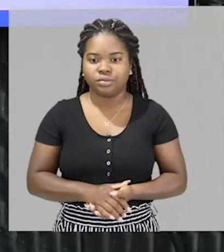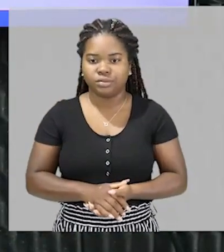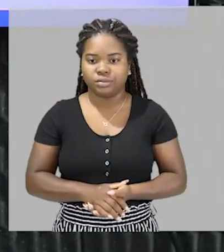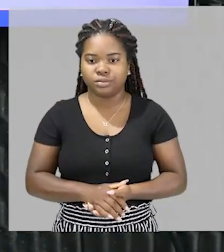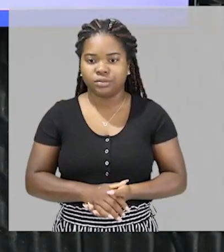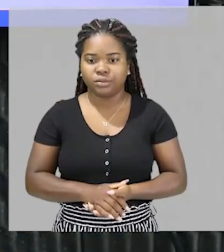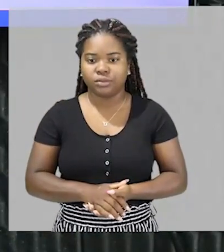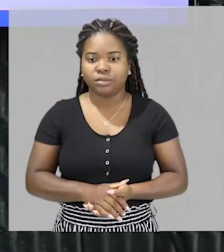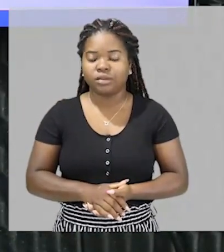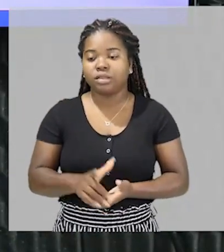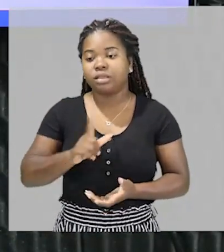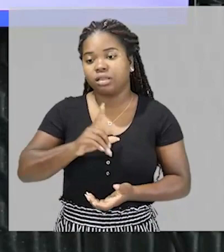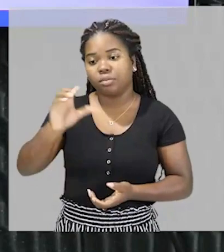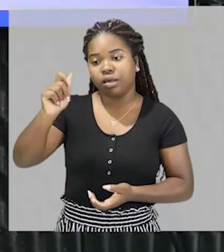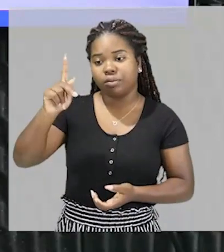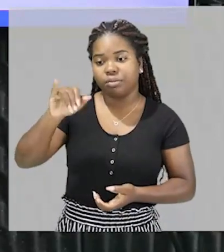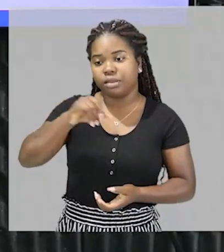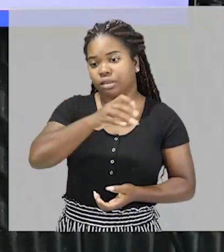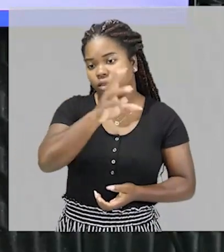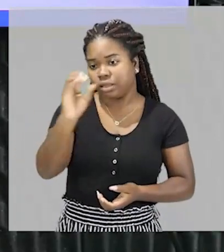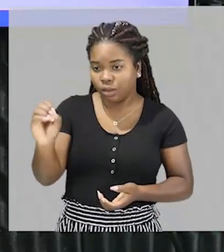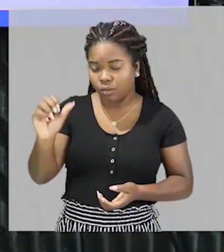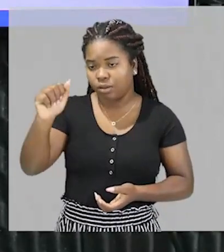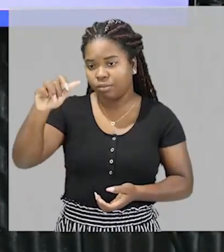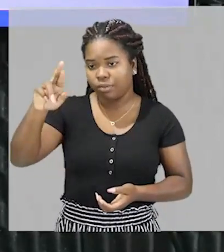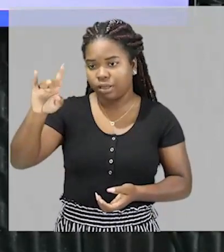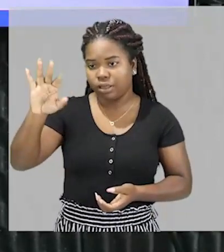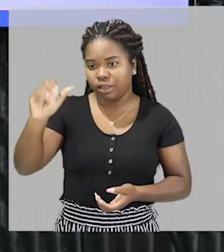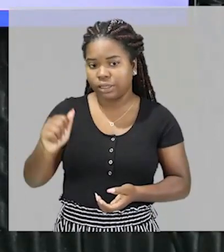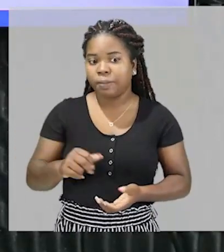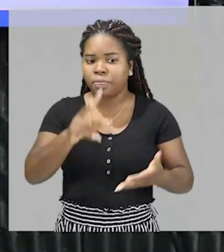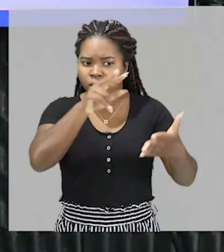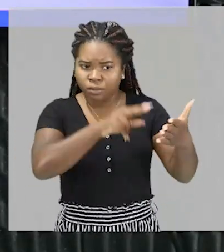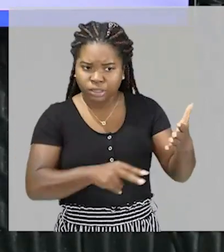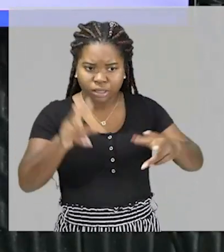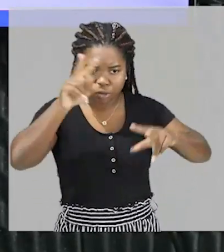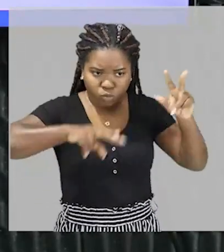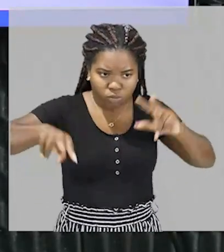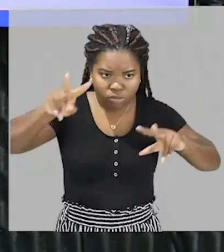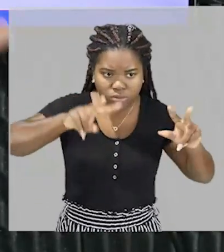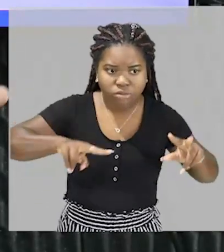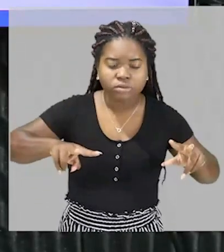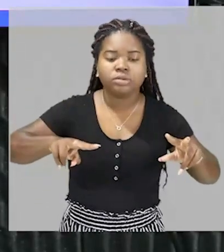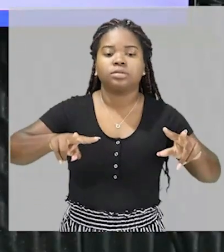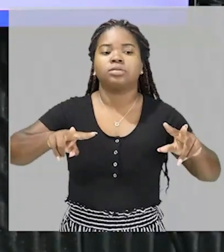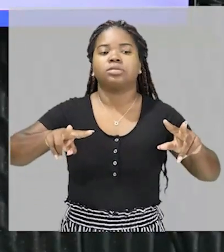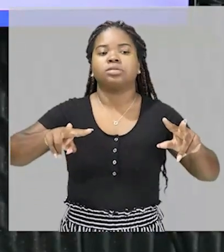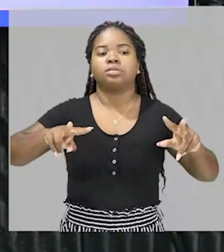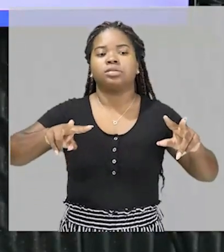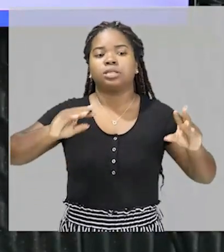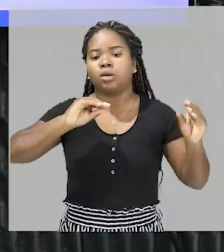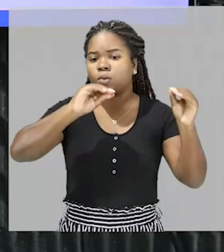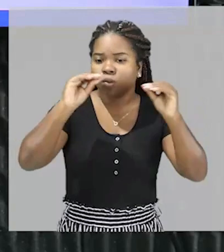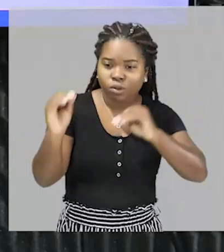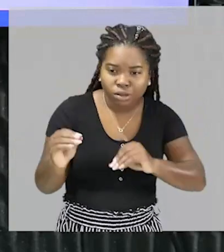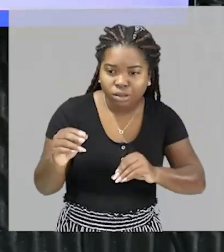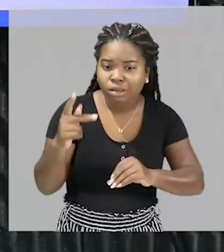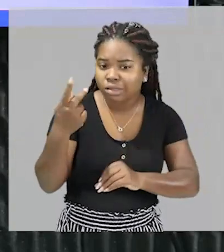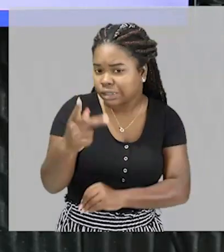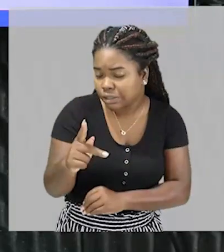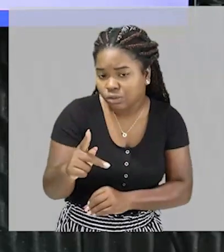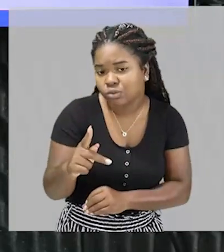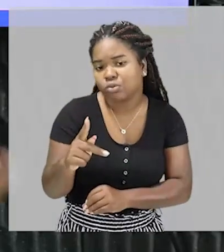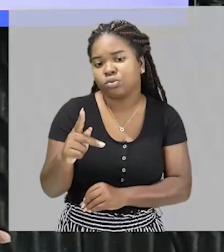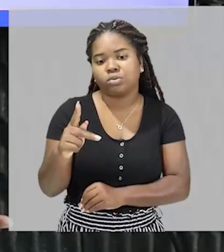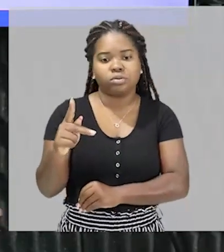O Capitão América, para ficar mais claro. Então, essa leitura visual, ela está nítida na tua cara, está gritando na tua